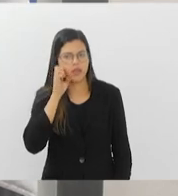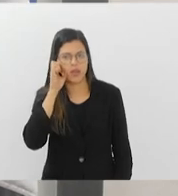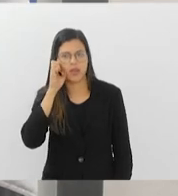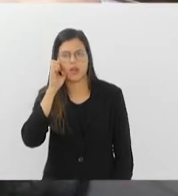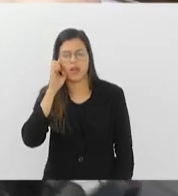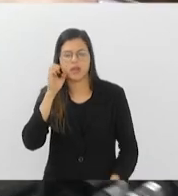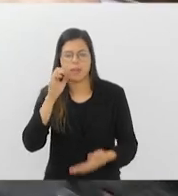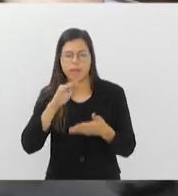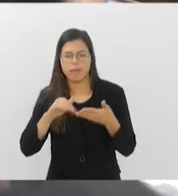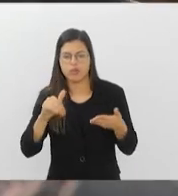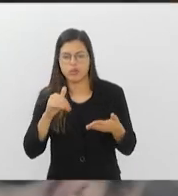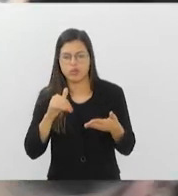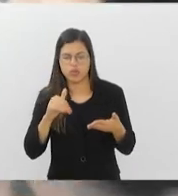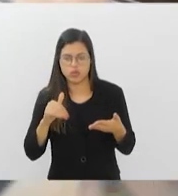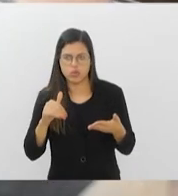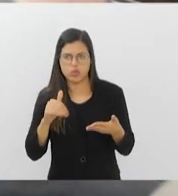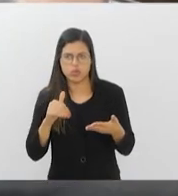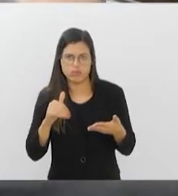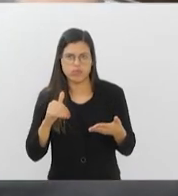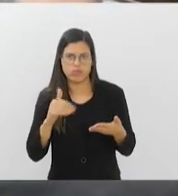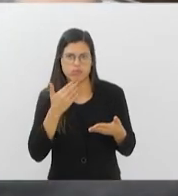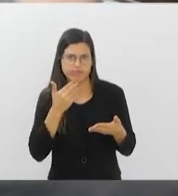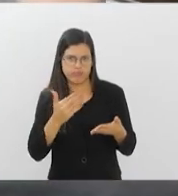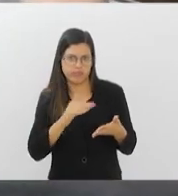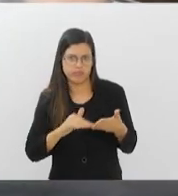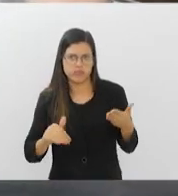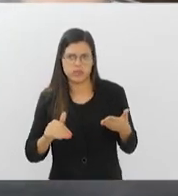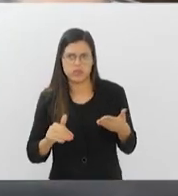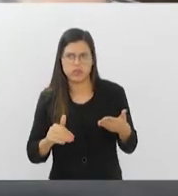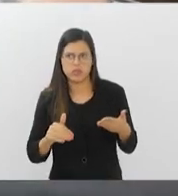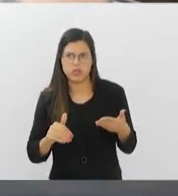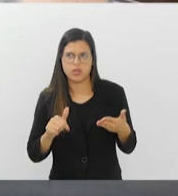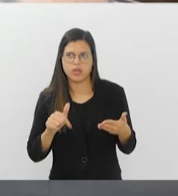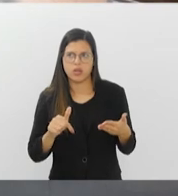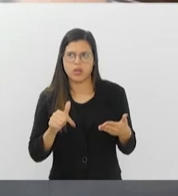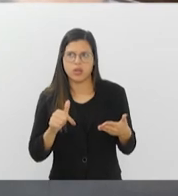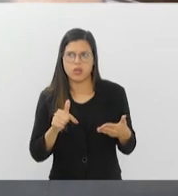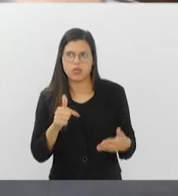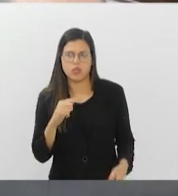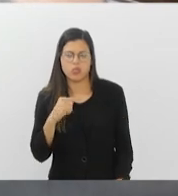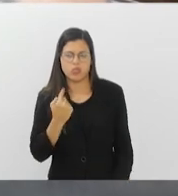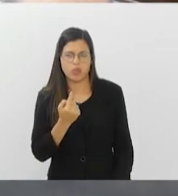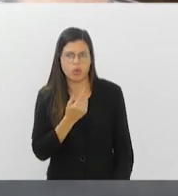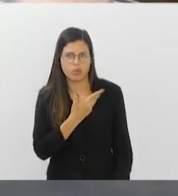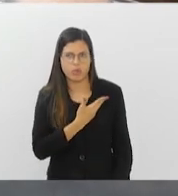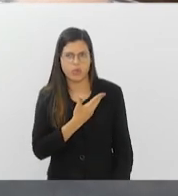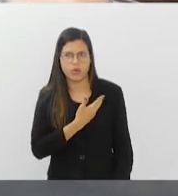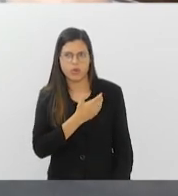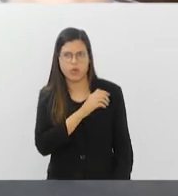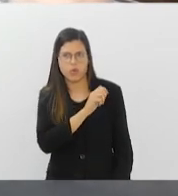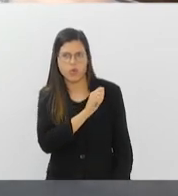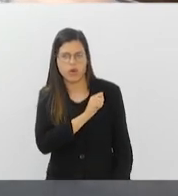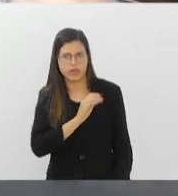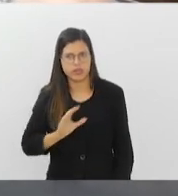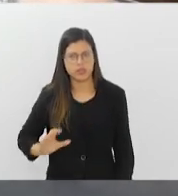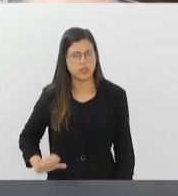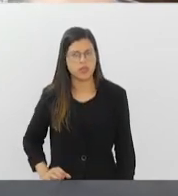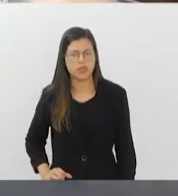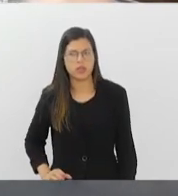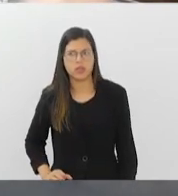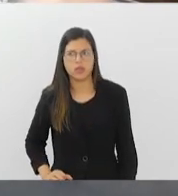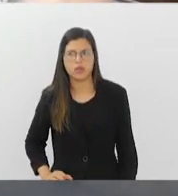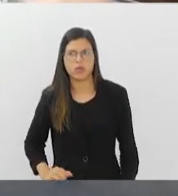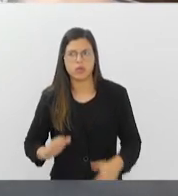pediu a retirada desses do nosso companheiro Andrezinho Siciliano. 1, 3, 4, 5, 6 e 12. Sim, eu sei. Quando Vossa Excelência